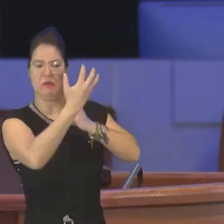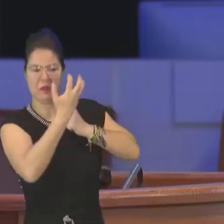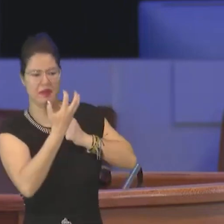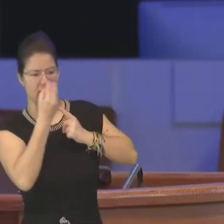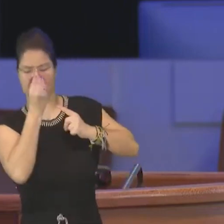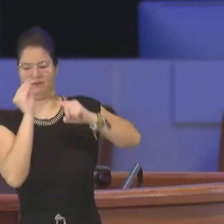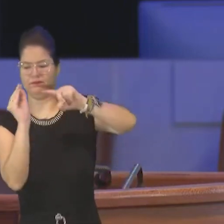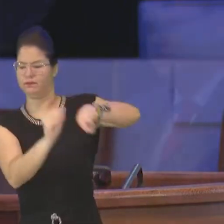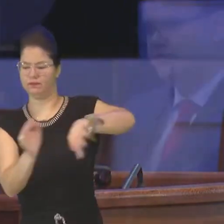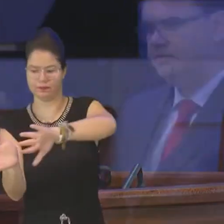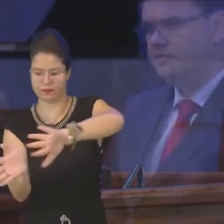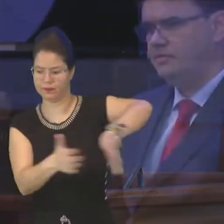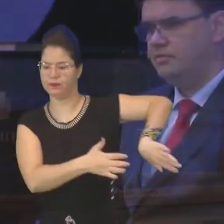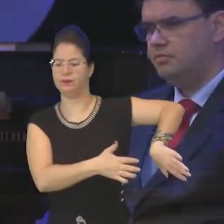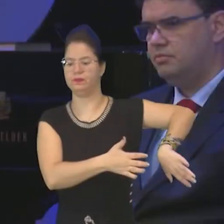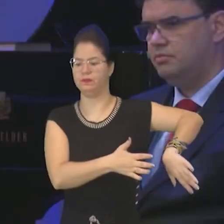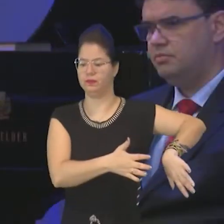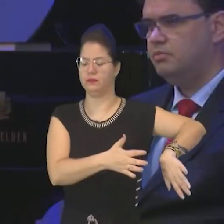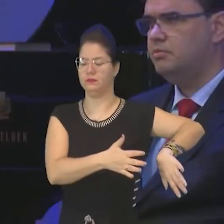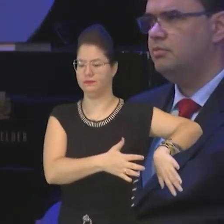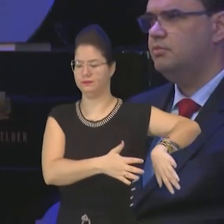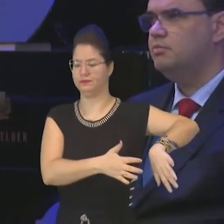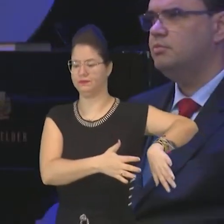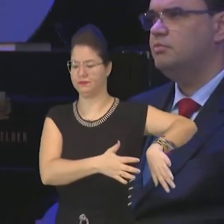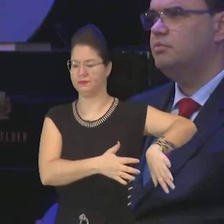as relativizações do nosso tempo,